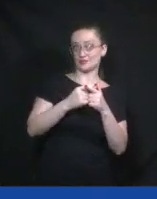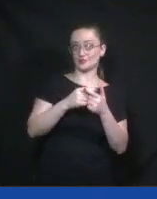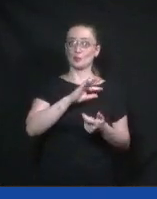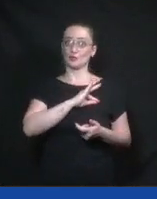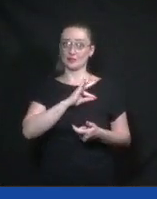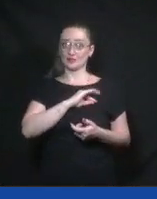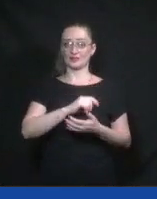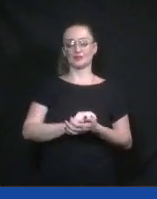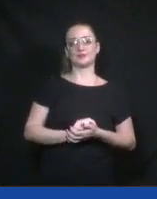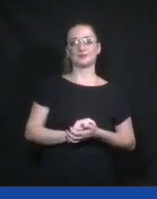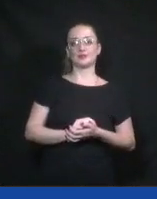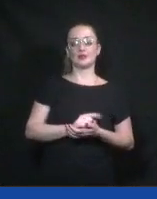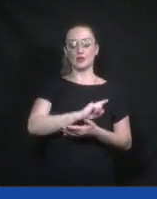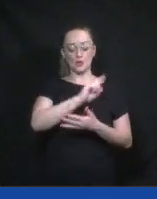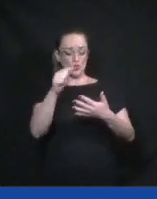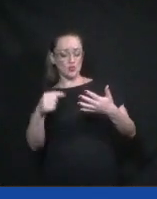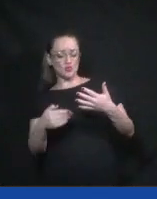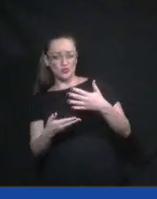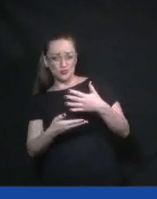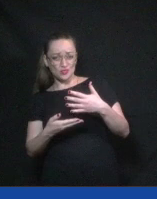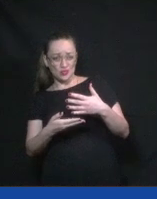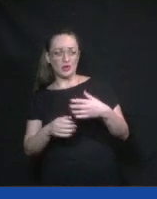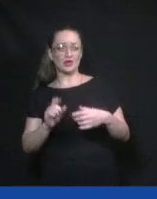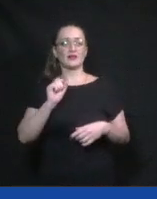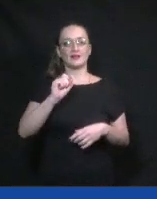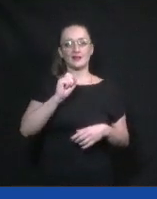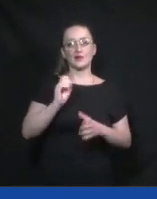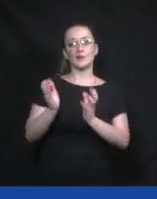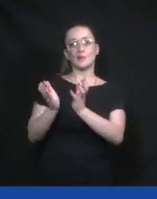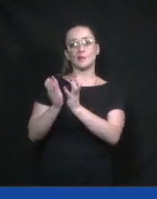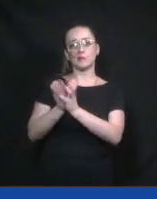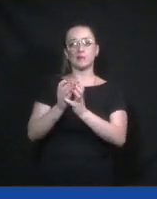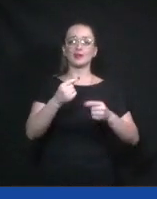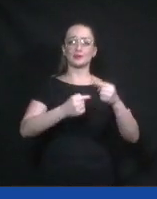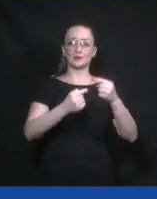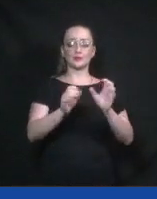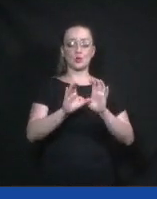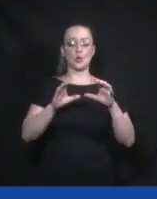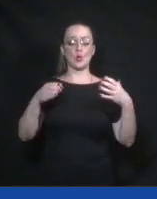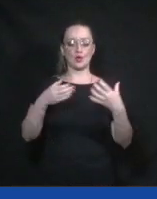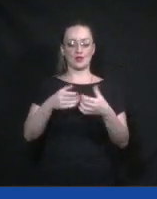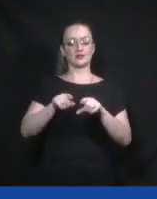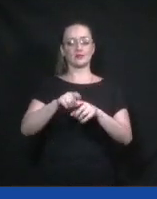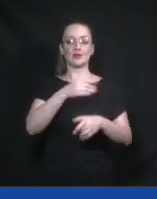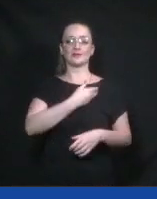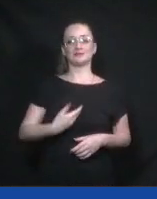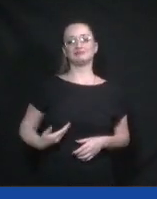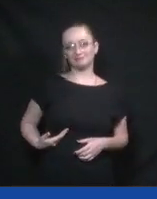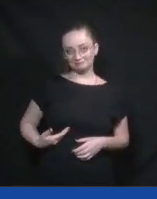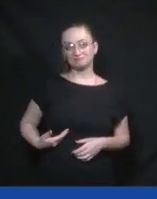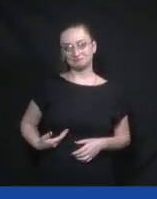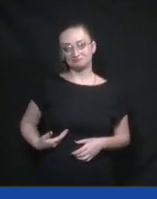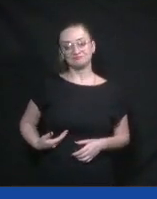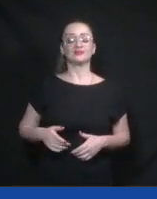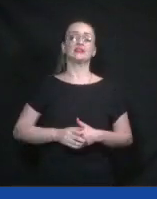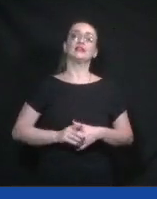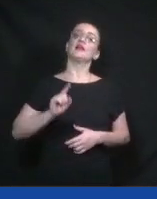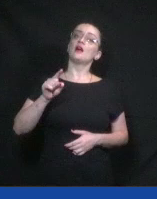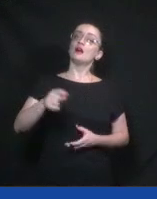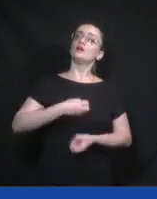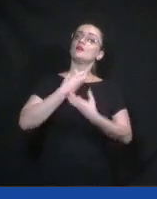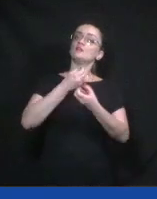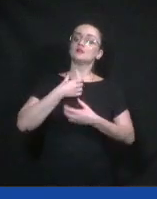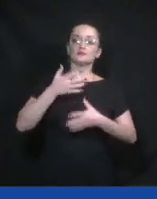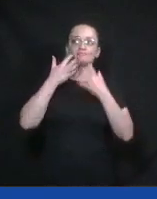mas nas últimas posições estão partidos políticos Congresso Nacional e presidência da república esse dado